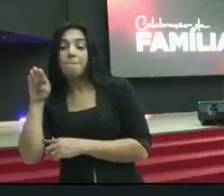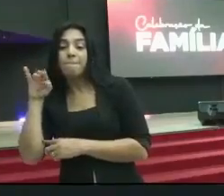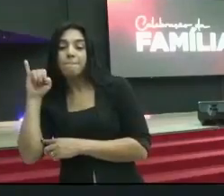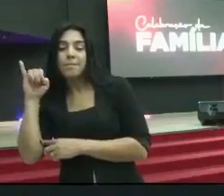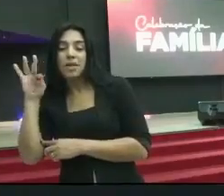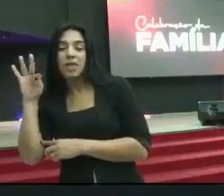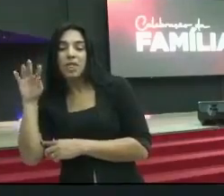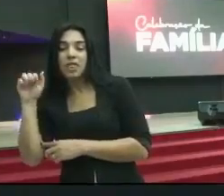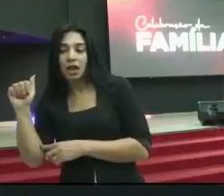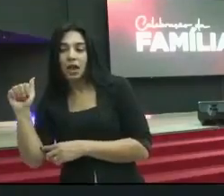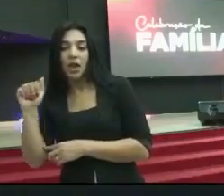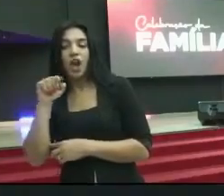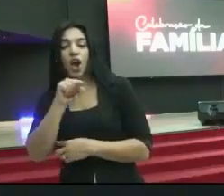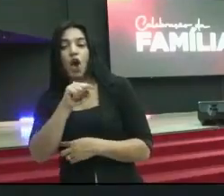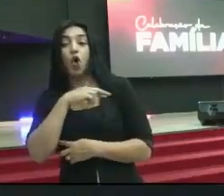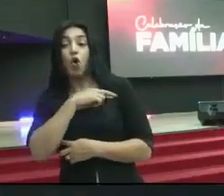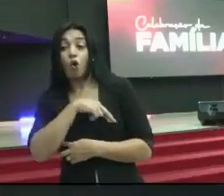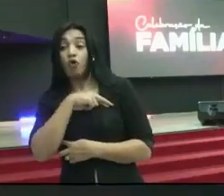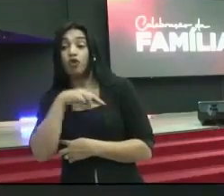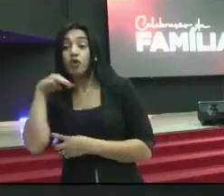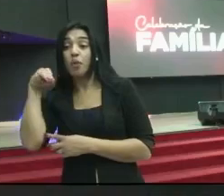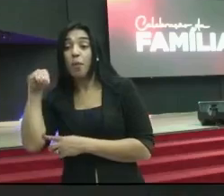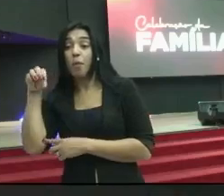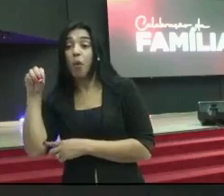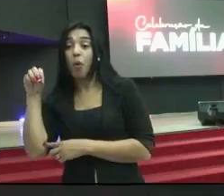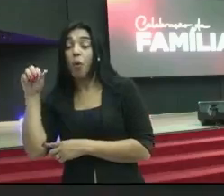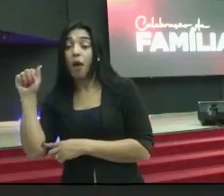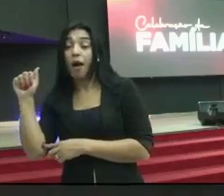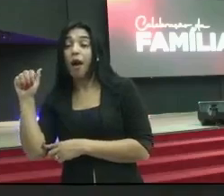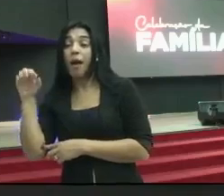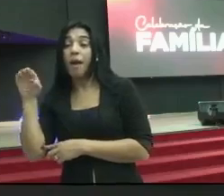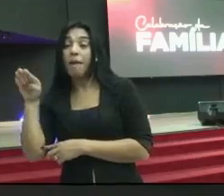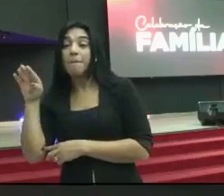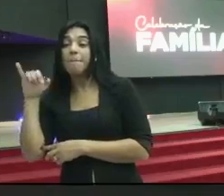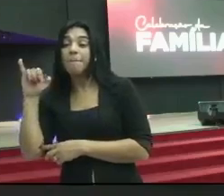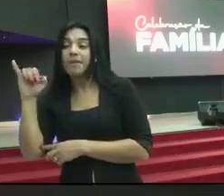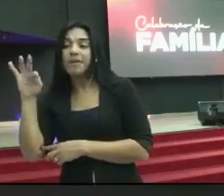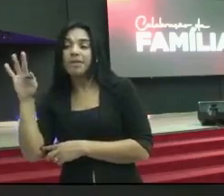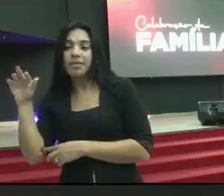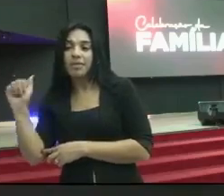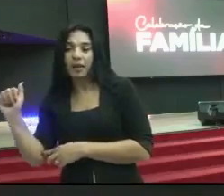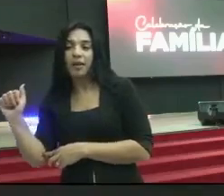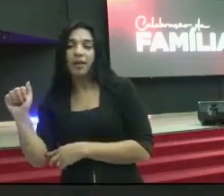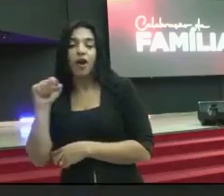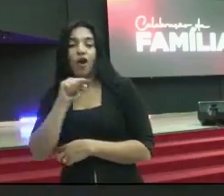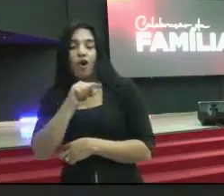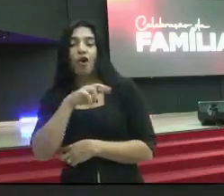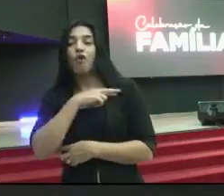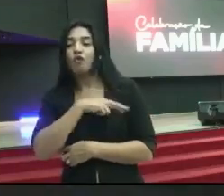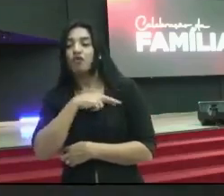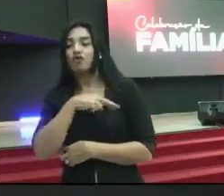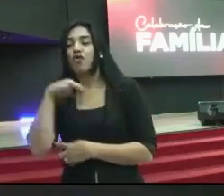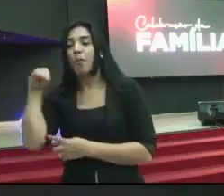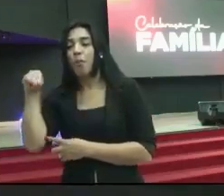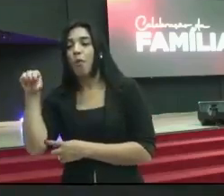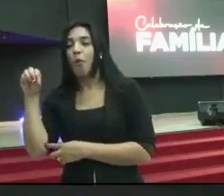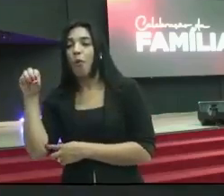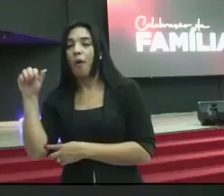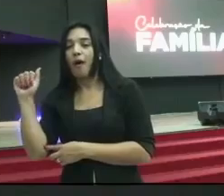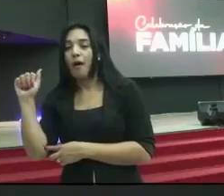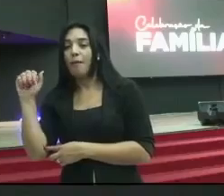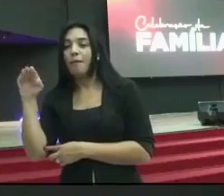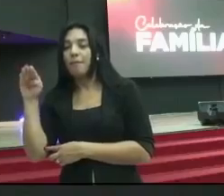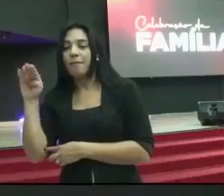Todo o livro repete: Ruth a Moabita, Ruth a Moabita, Ruth a Moabita, Ruth a Moabita, Ruth a Moabita.